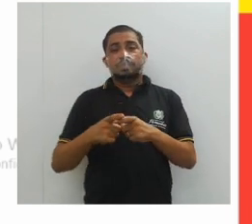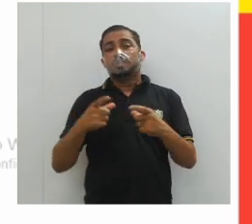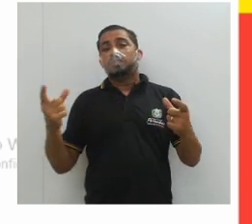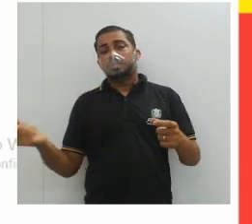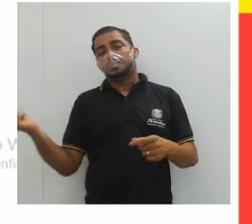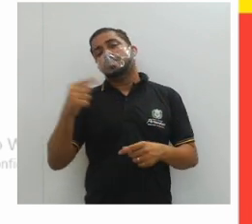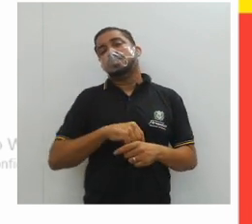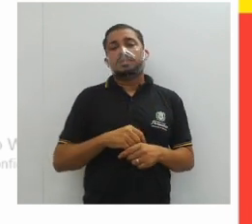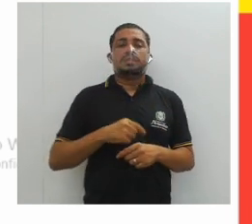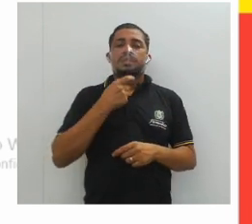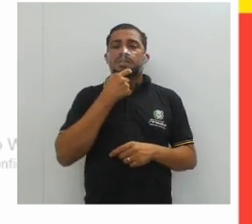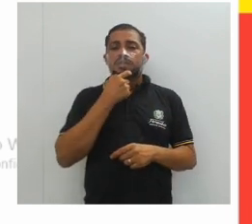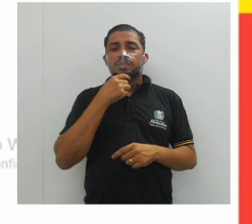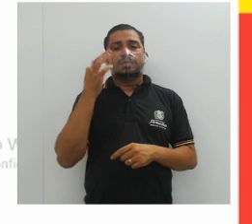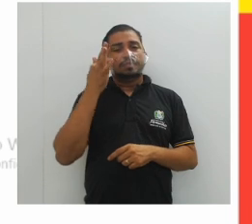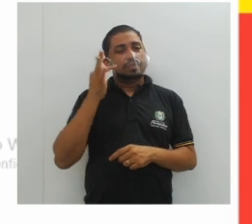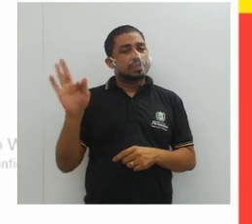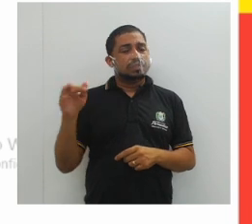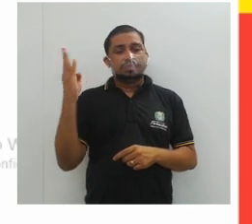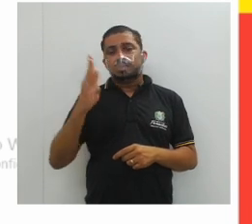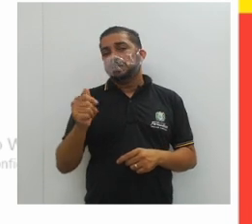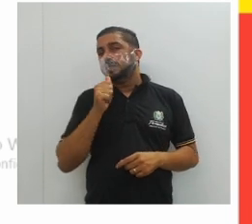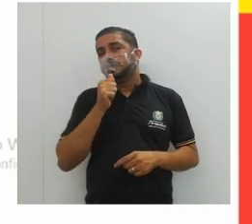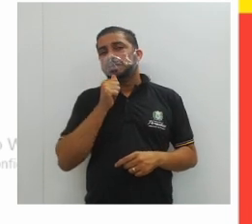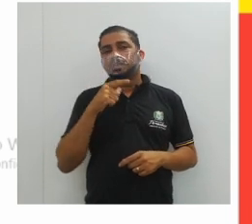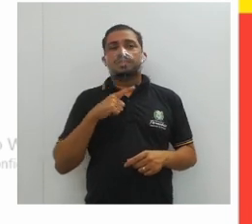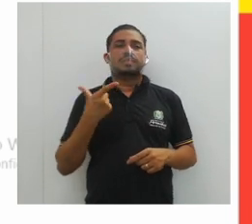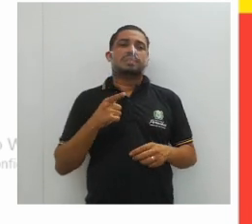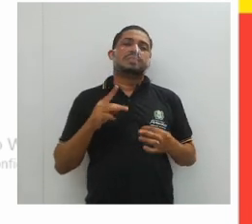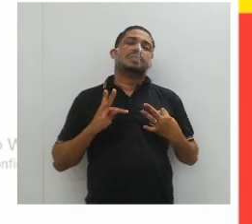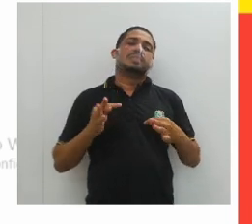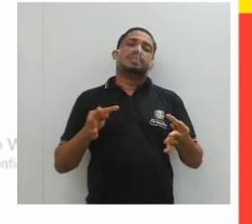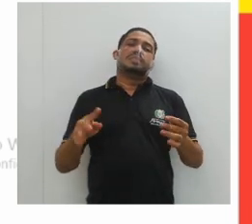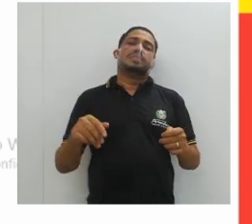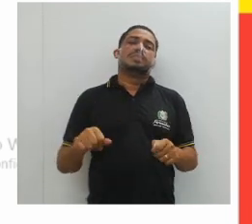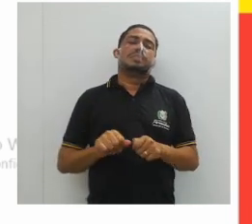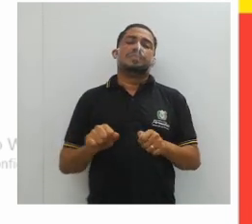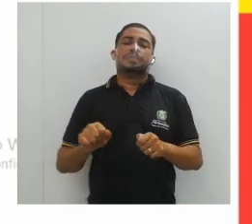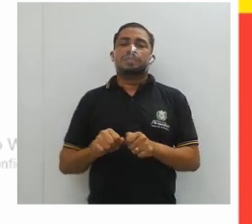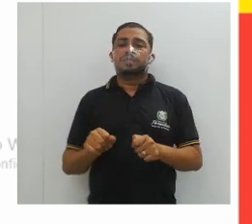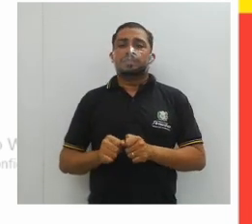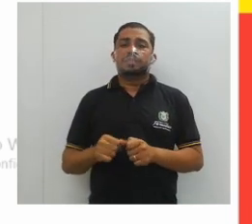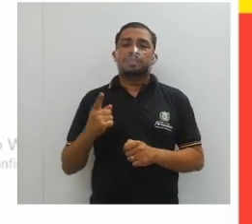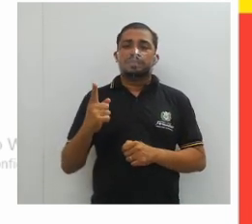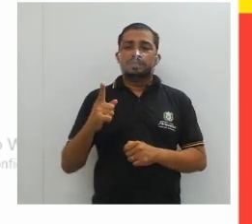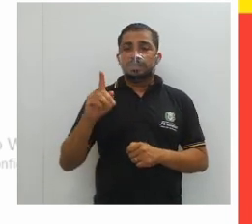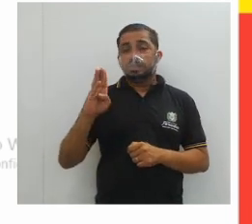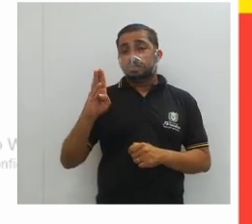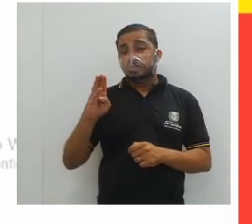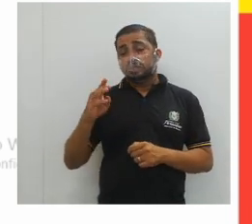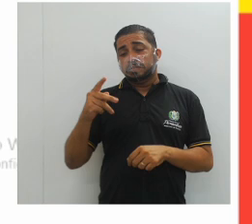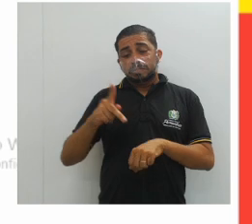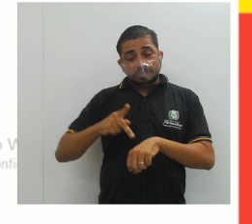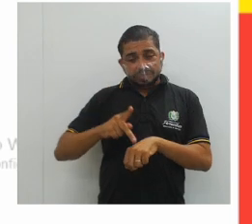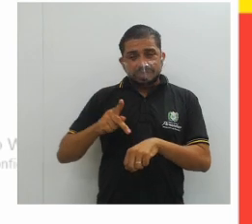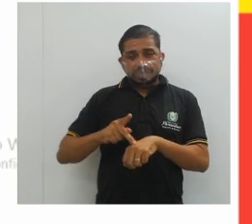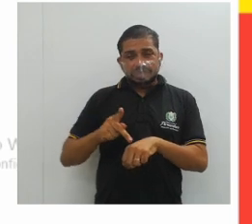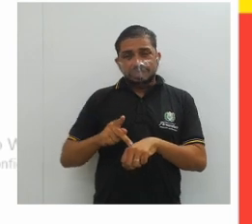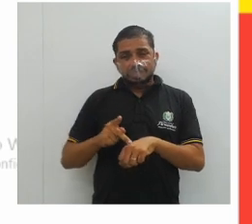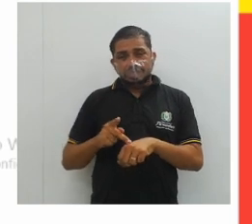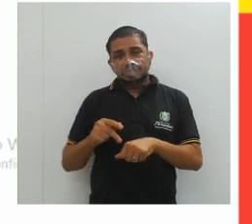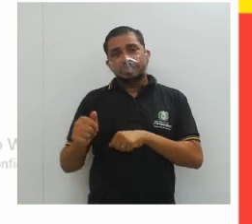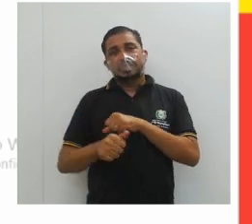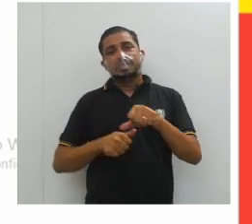Inglaterra e da França, porque o Brasil ainda não tinha tecnologia de transformar uma brita, um pedaço de pedra,